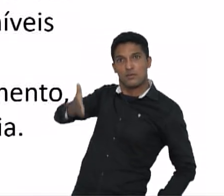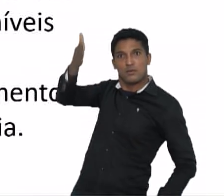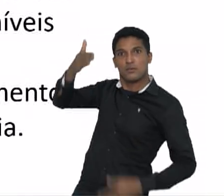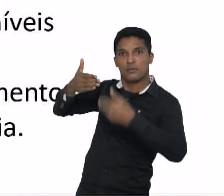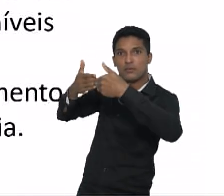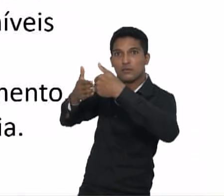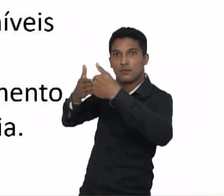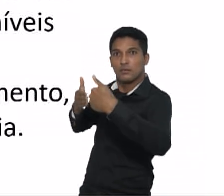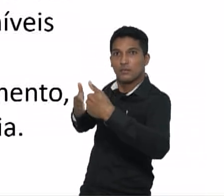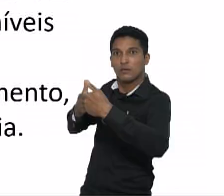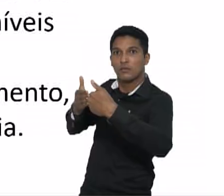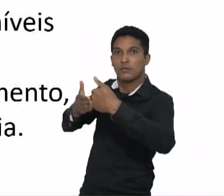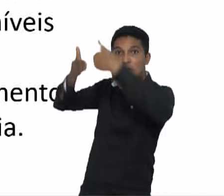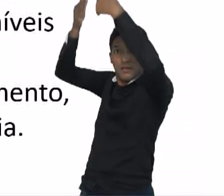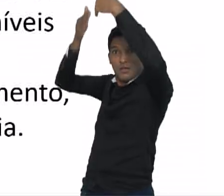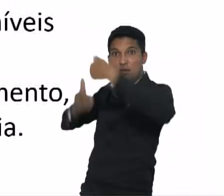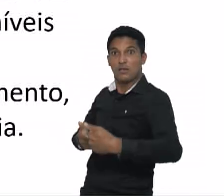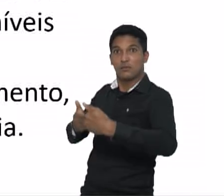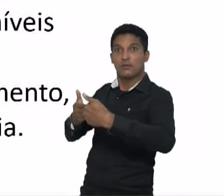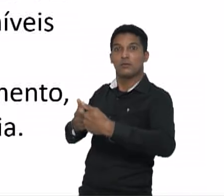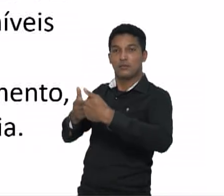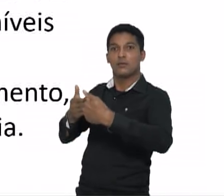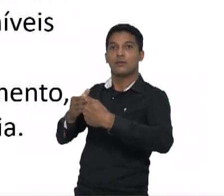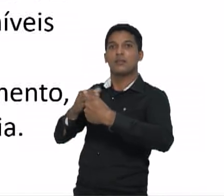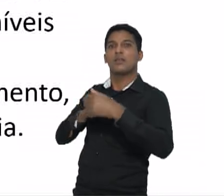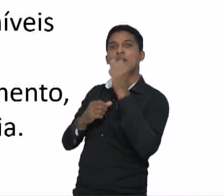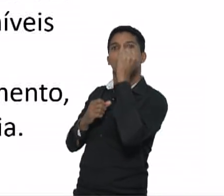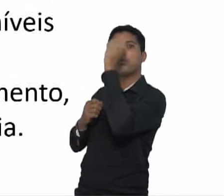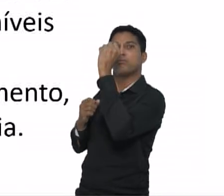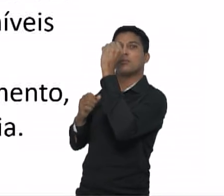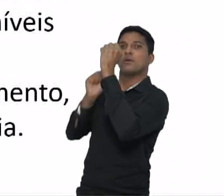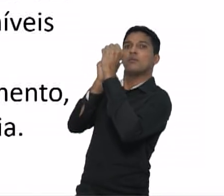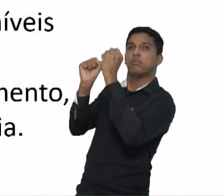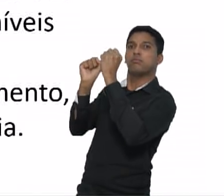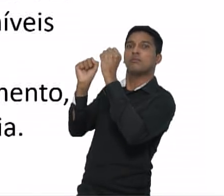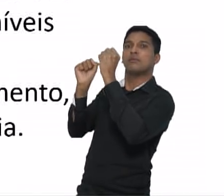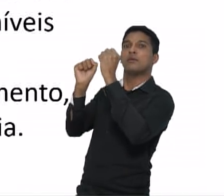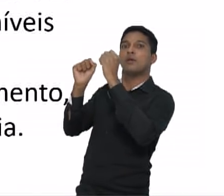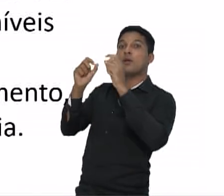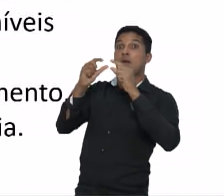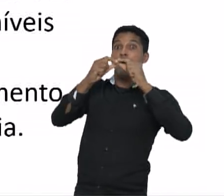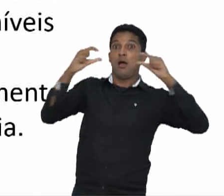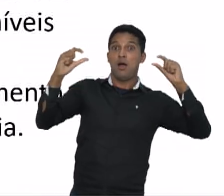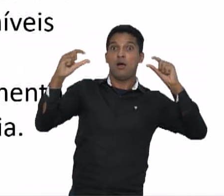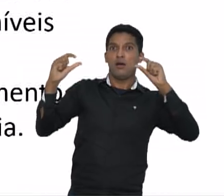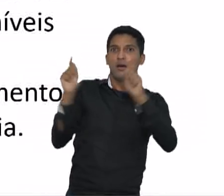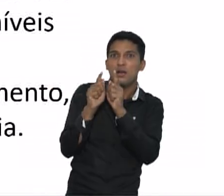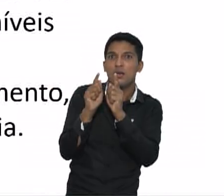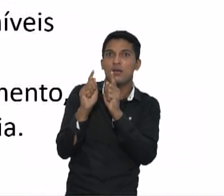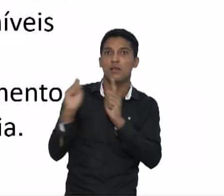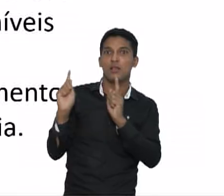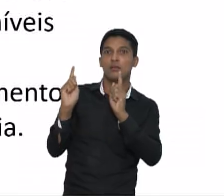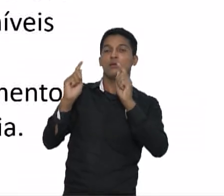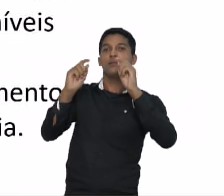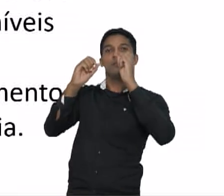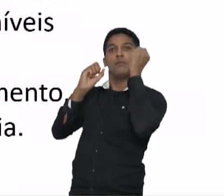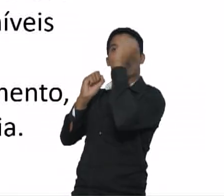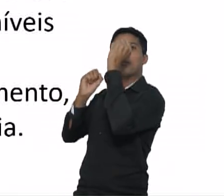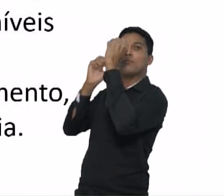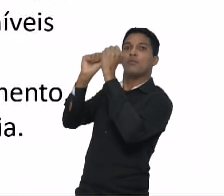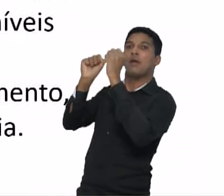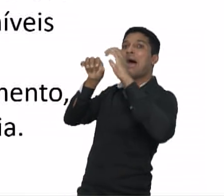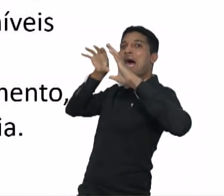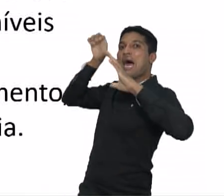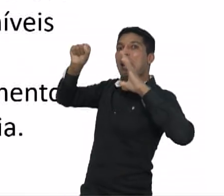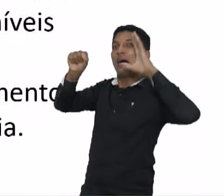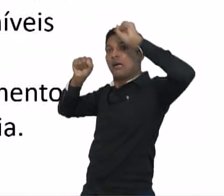onde estão instaladas agarras de diferentes formas e tamanhos. As paredes podem possuir